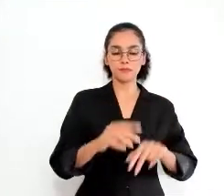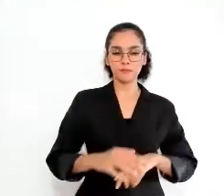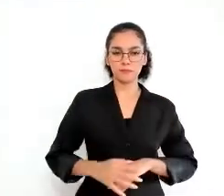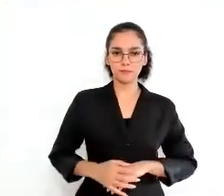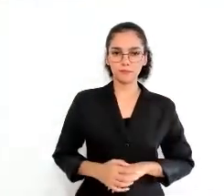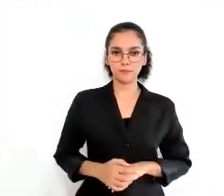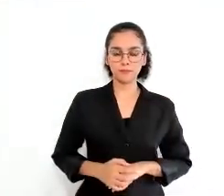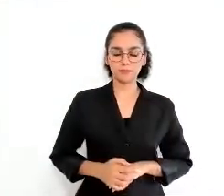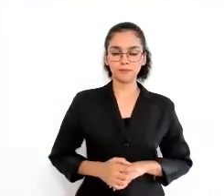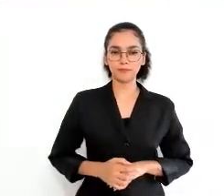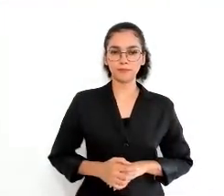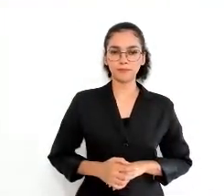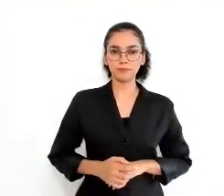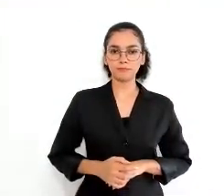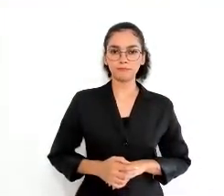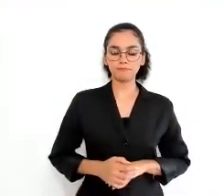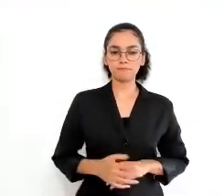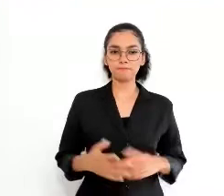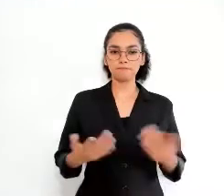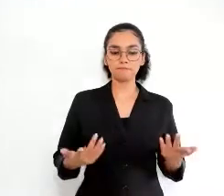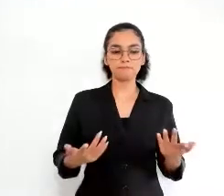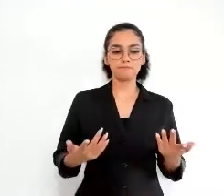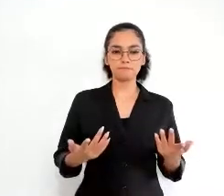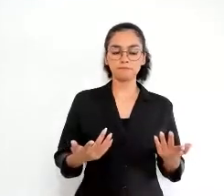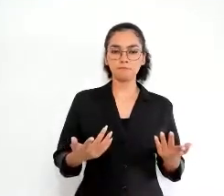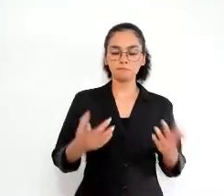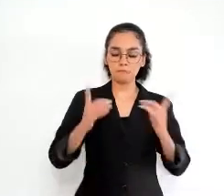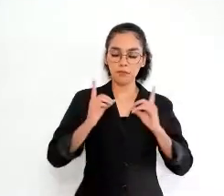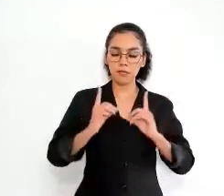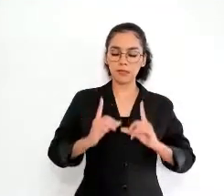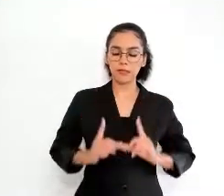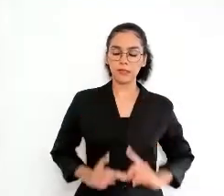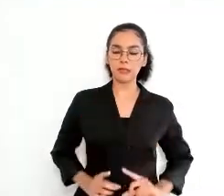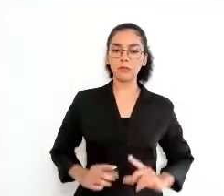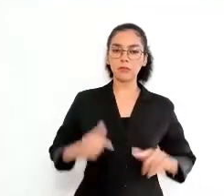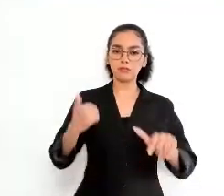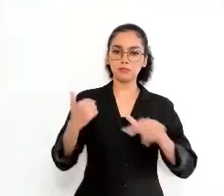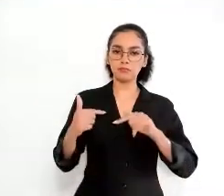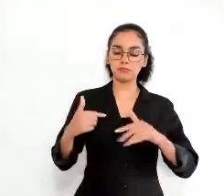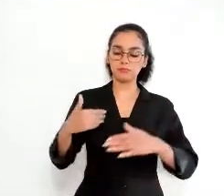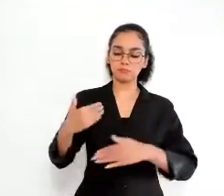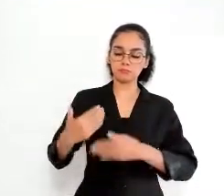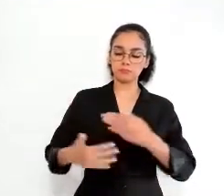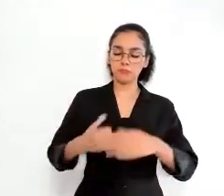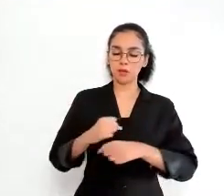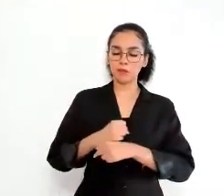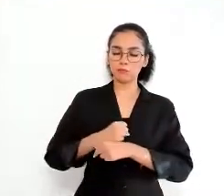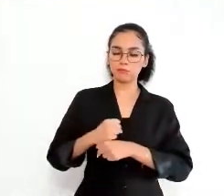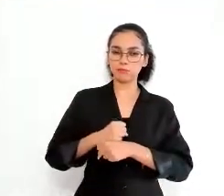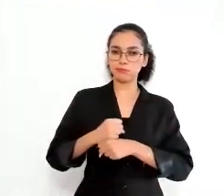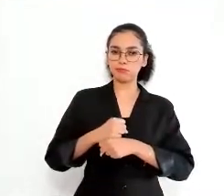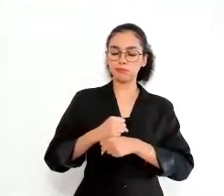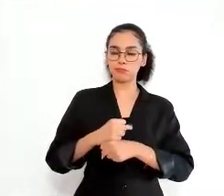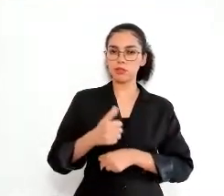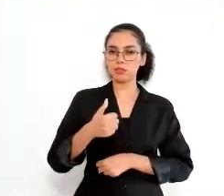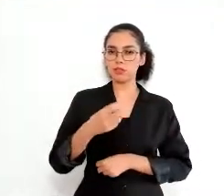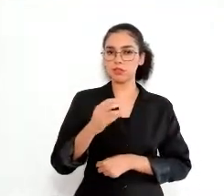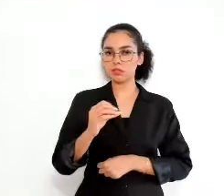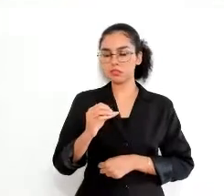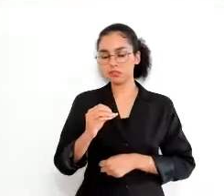Nesta dignificante jornada, ao longo dos últimos 130 anos,